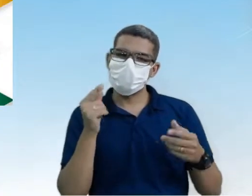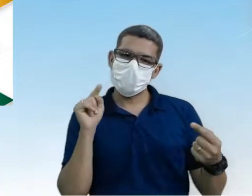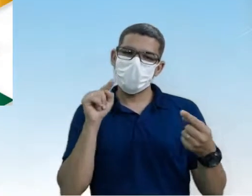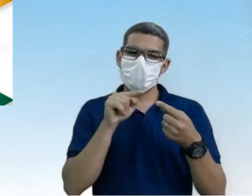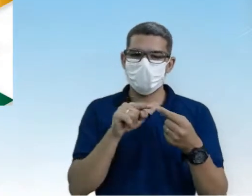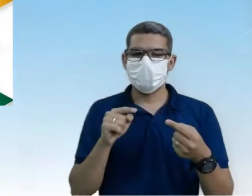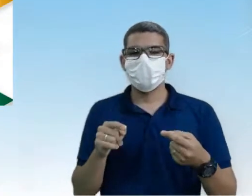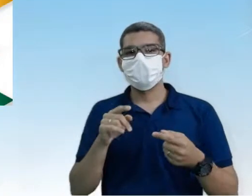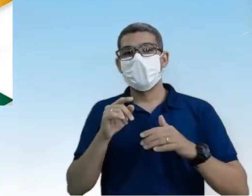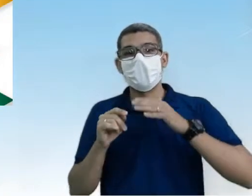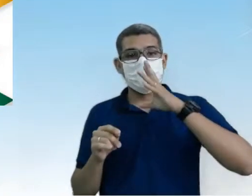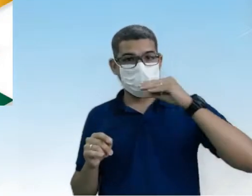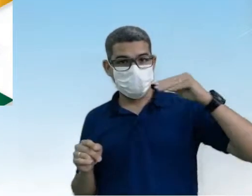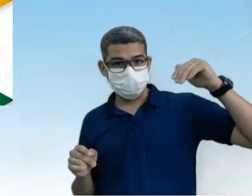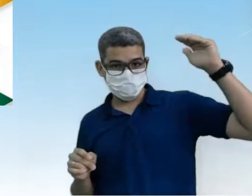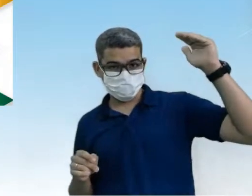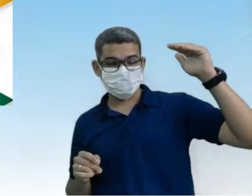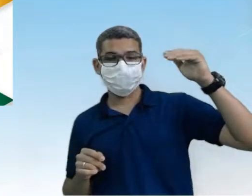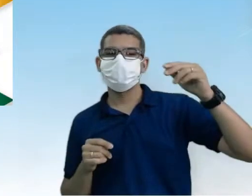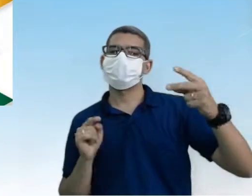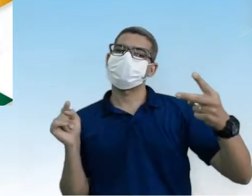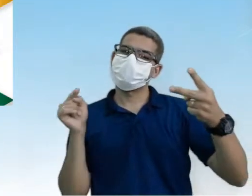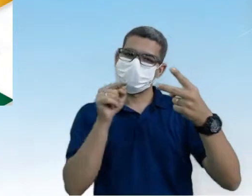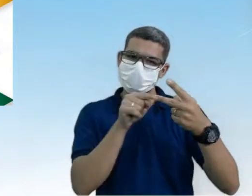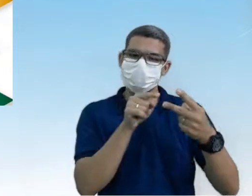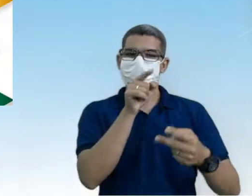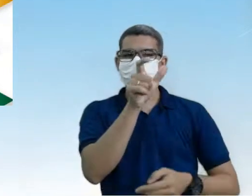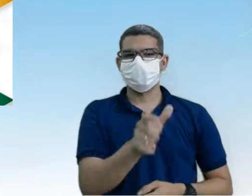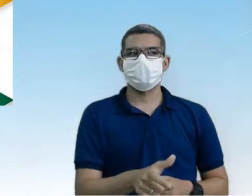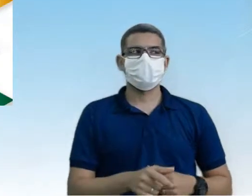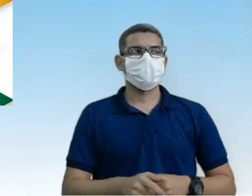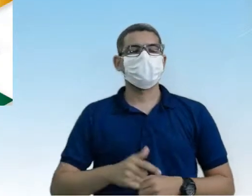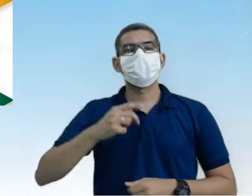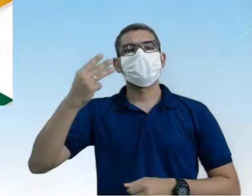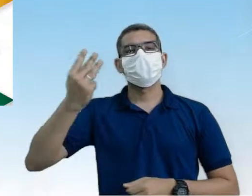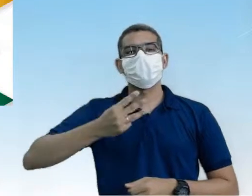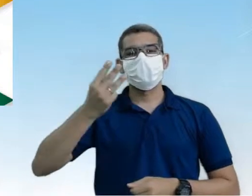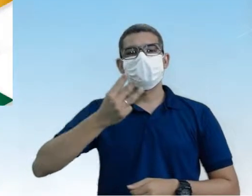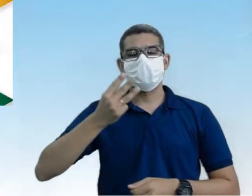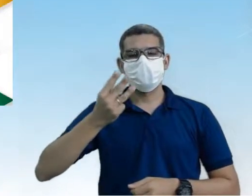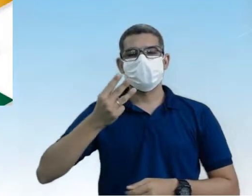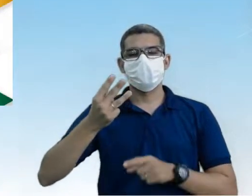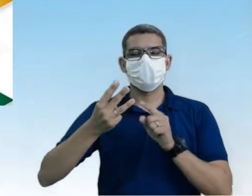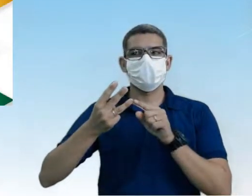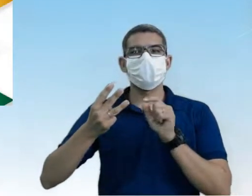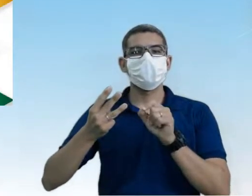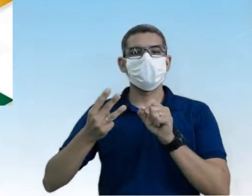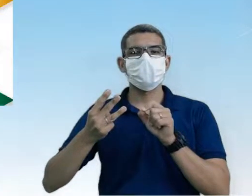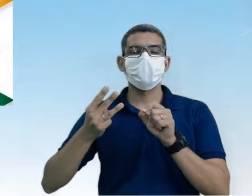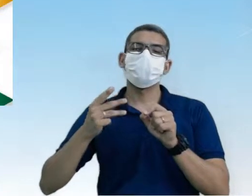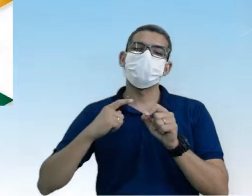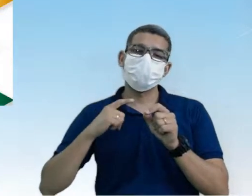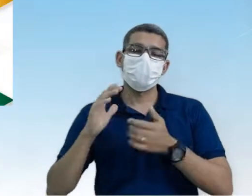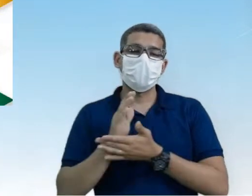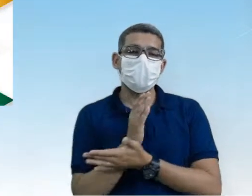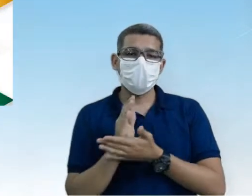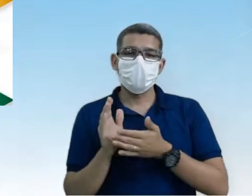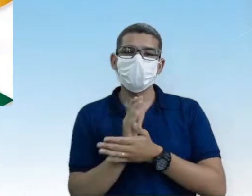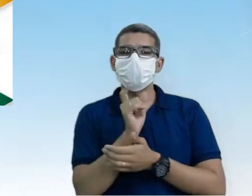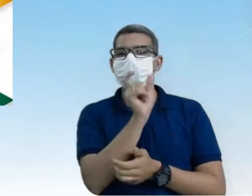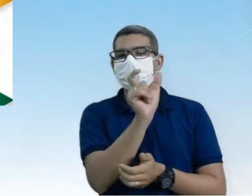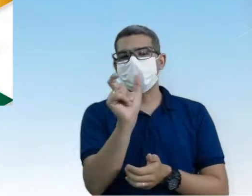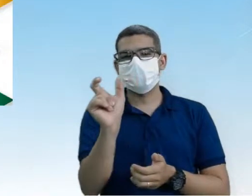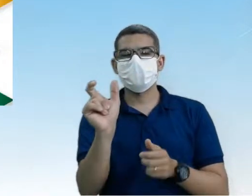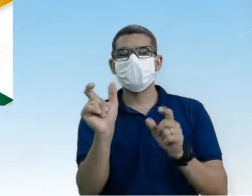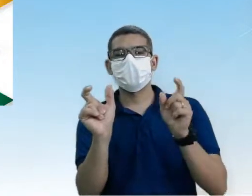coisa. E o outro ponto aí, o third point, terceiro ponto de destaque, tem o verbal and non-verbal test. Pode ser um